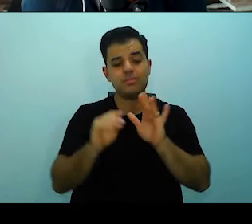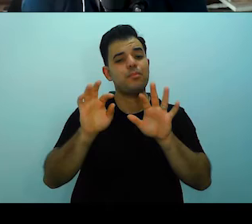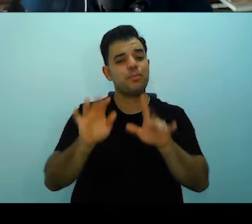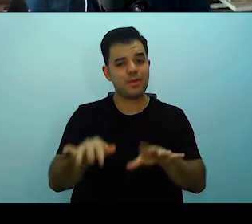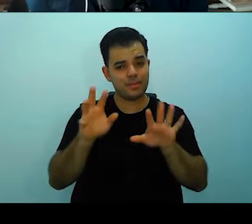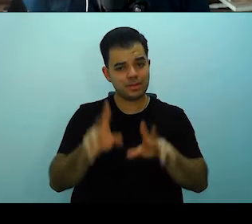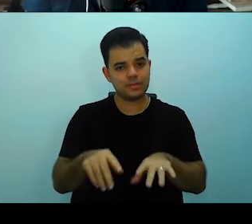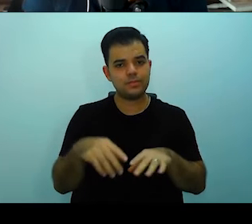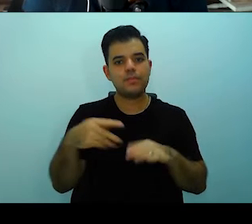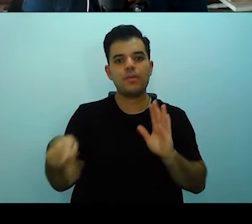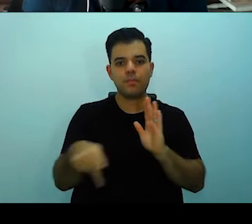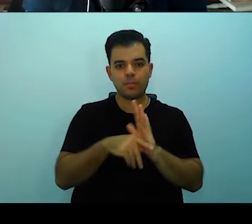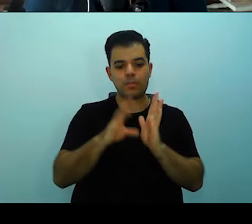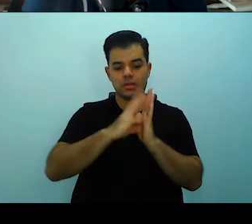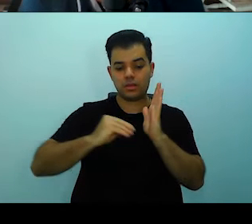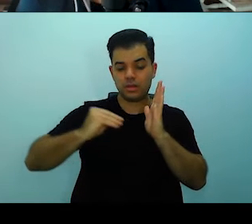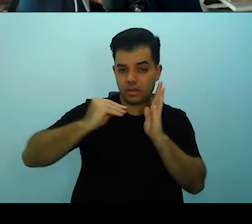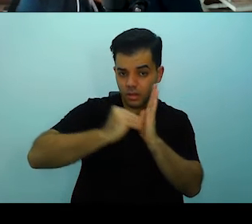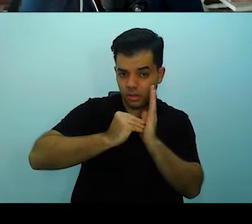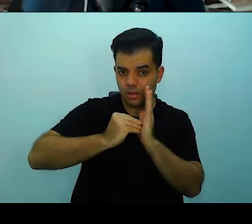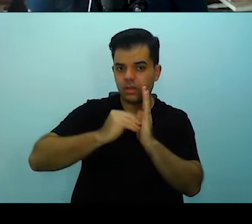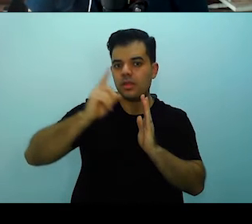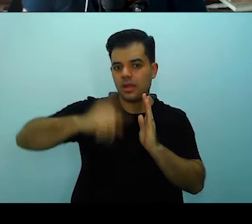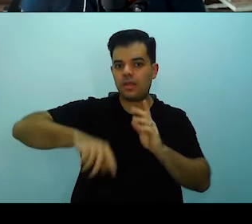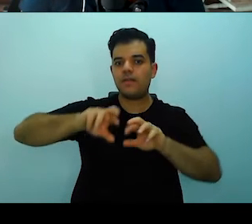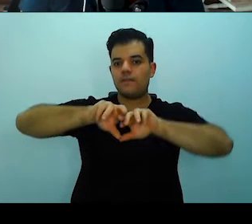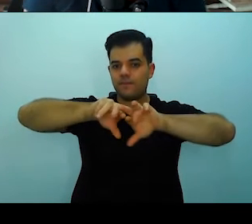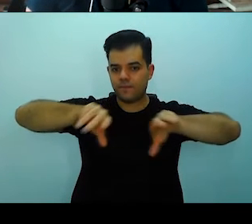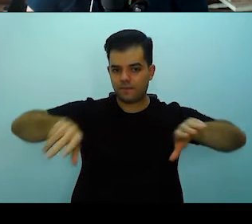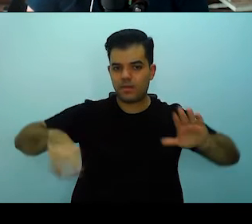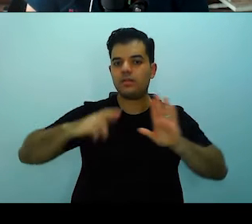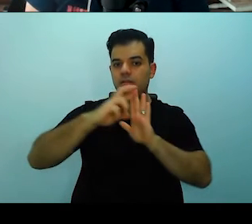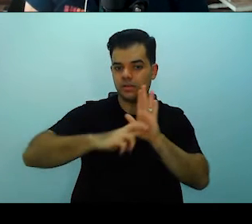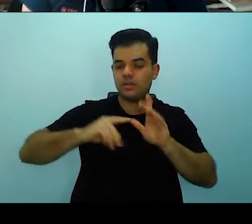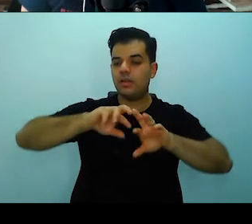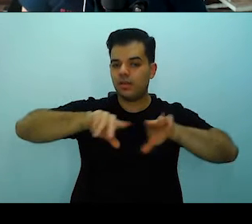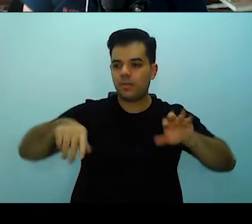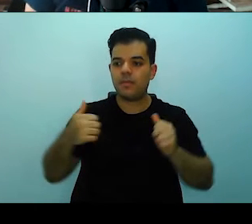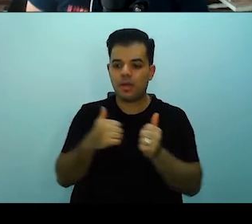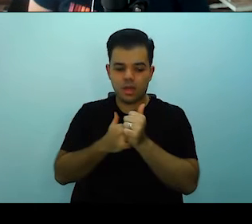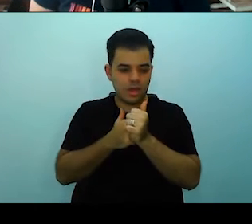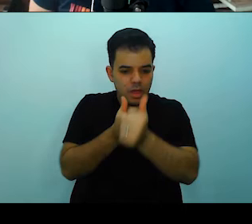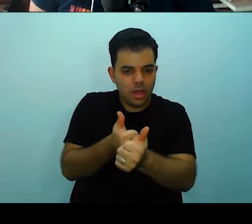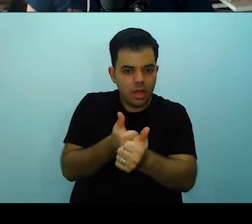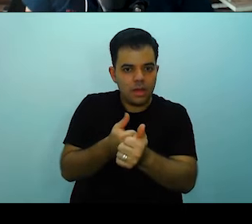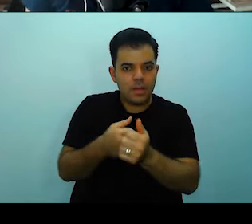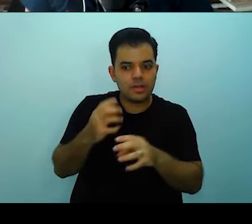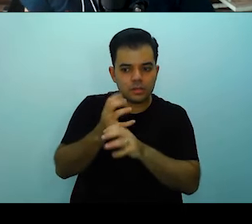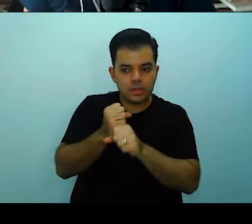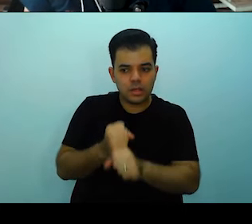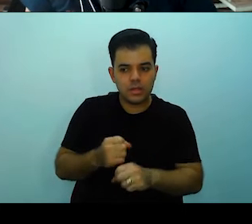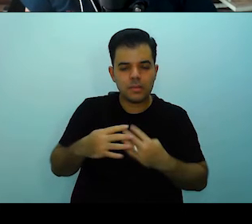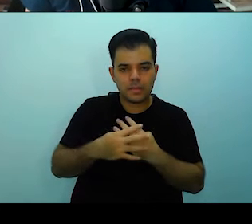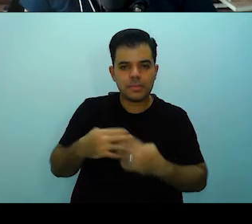da computação ela é uma área afim, né, ela é uma filha direta da matemática, então existe essa